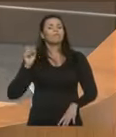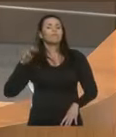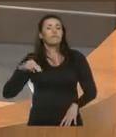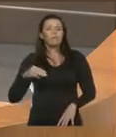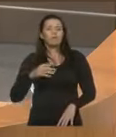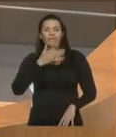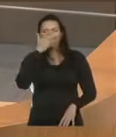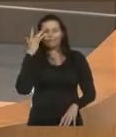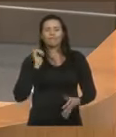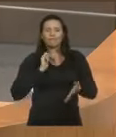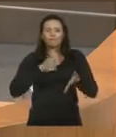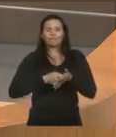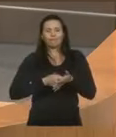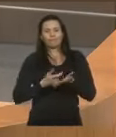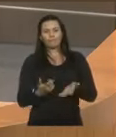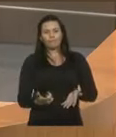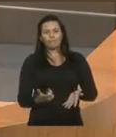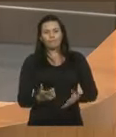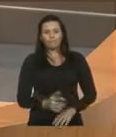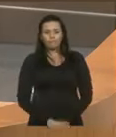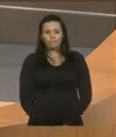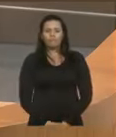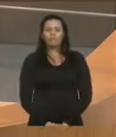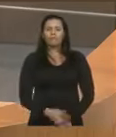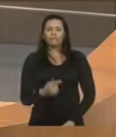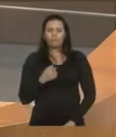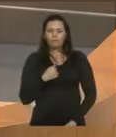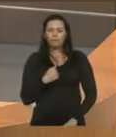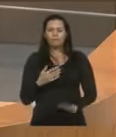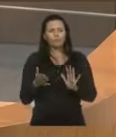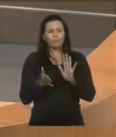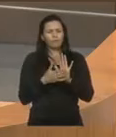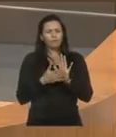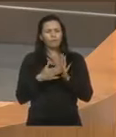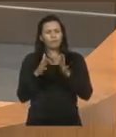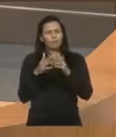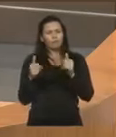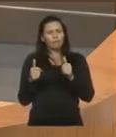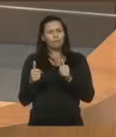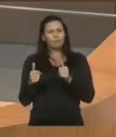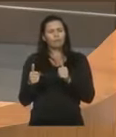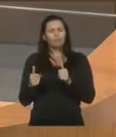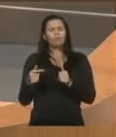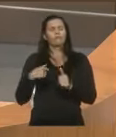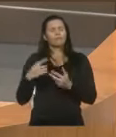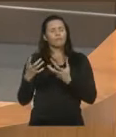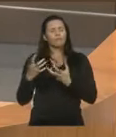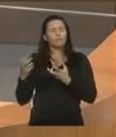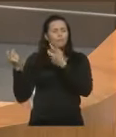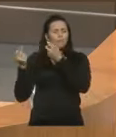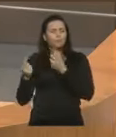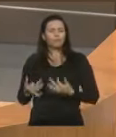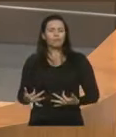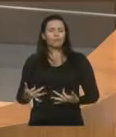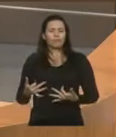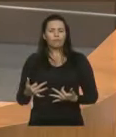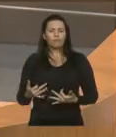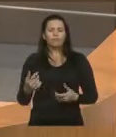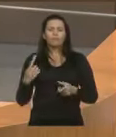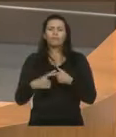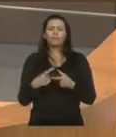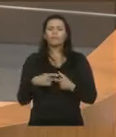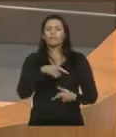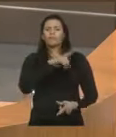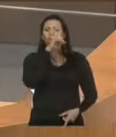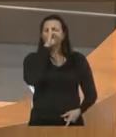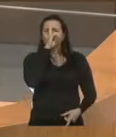558/2019 para obtermos informações por qual motivo foi fechado esses atendimentos do hospital. O